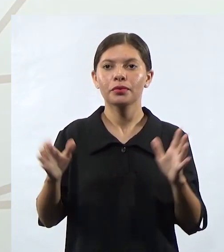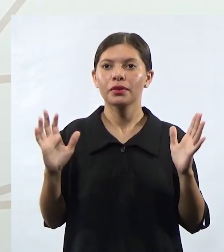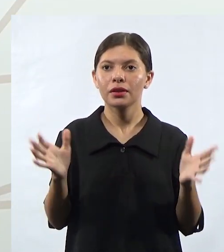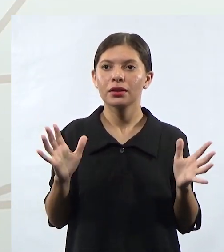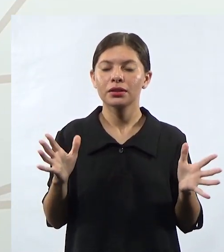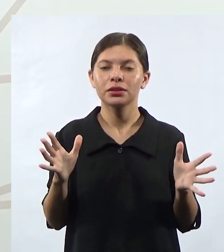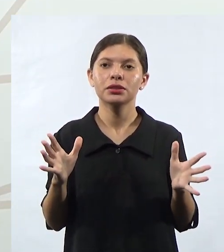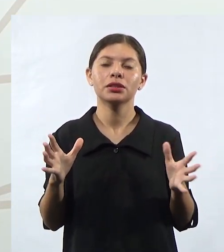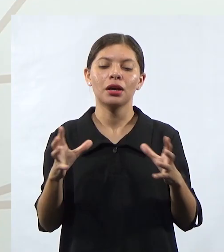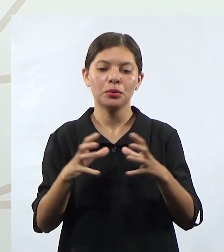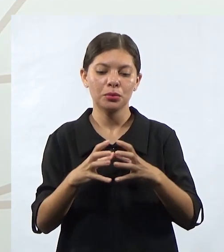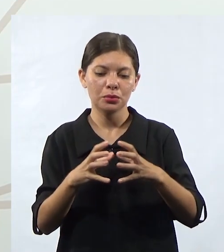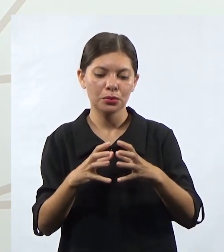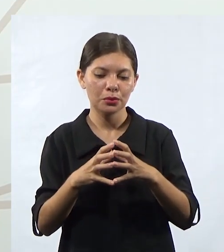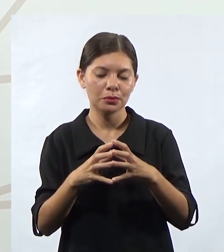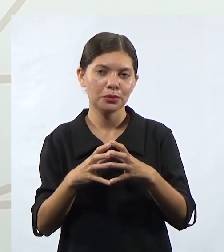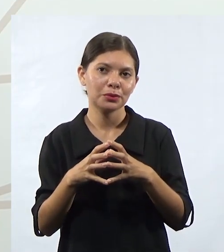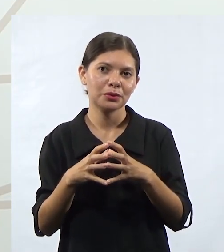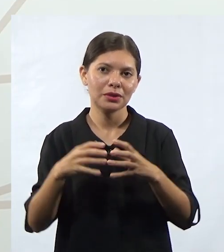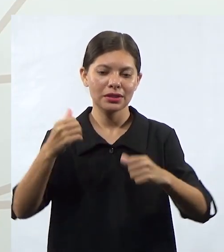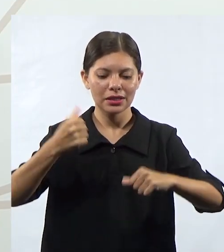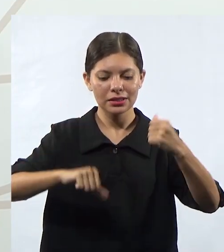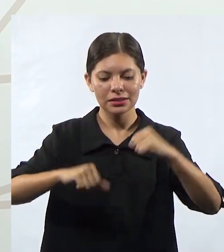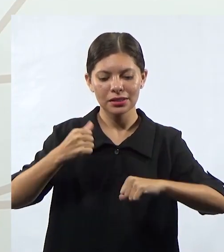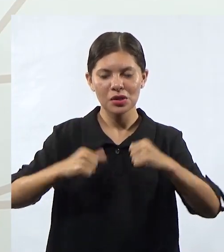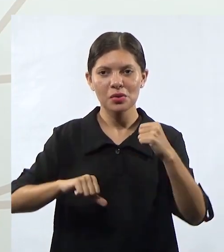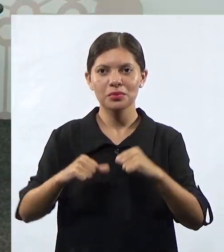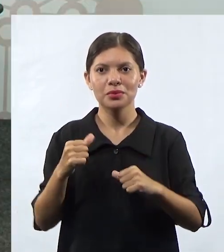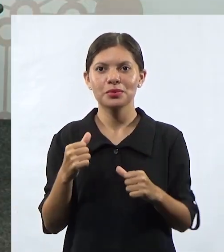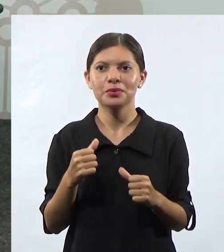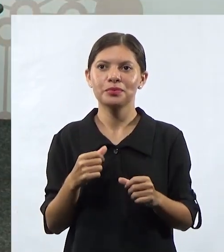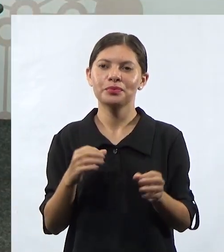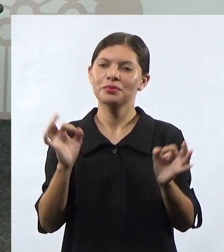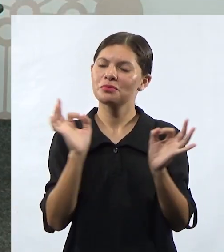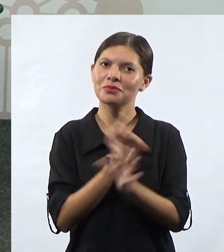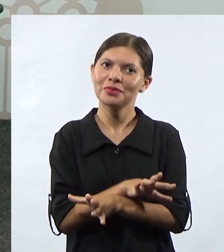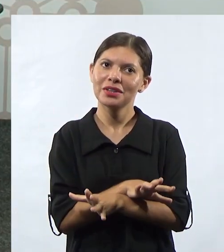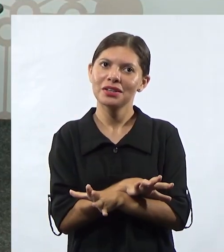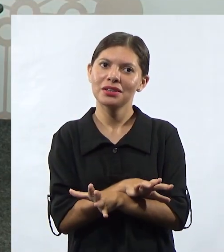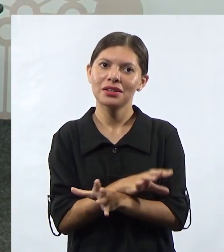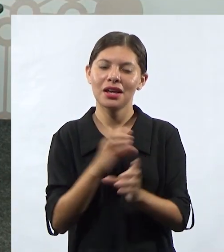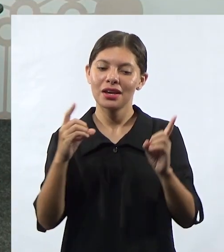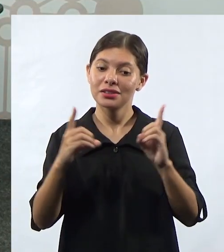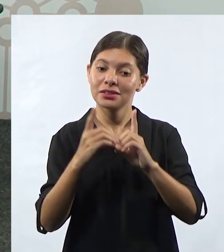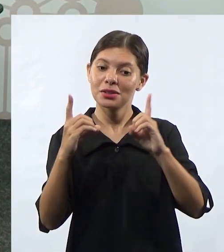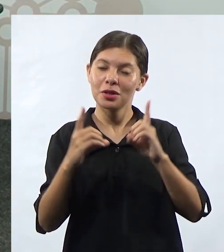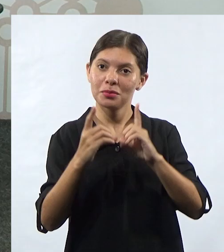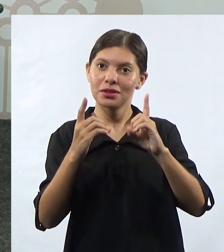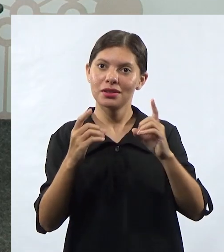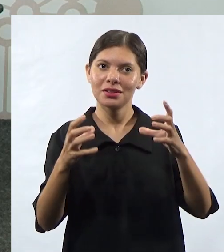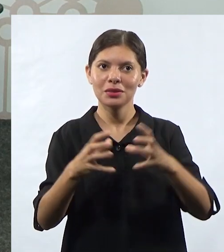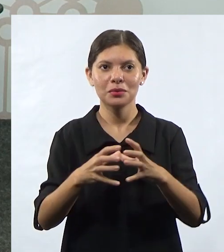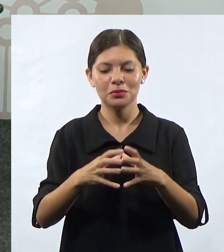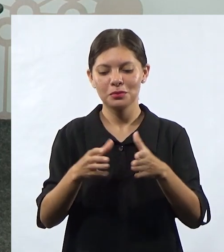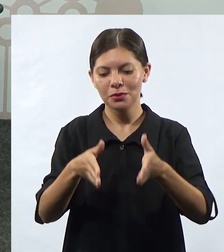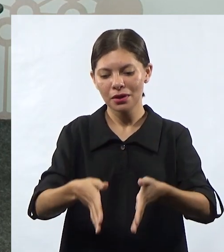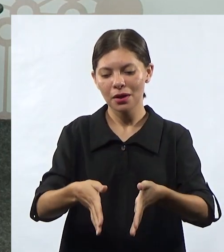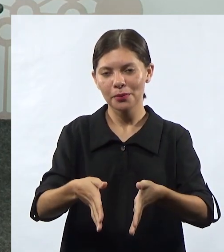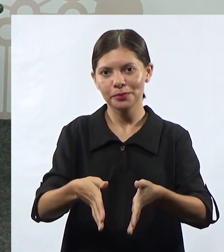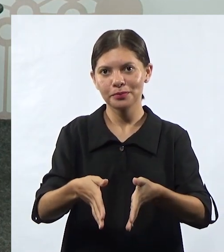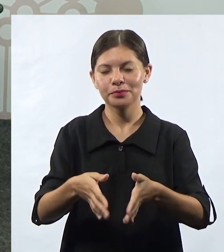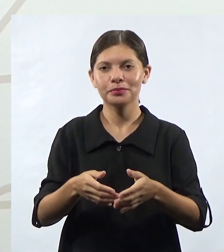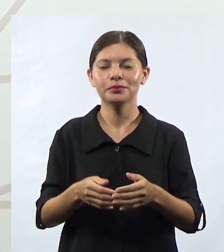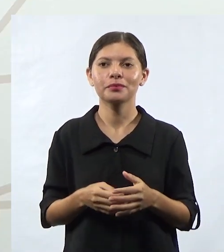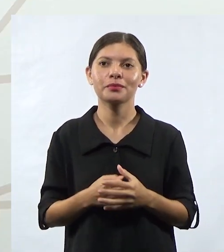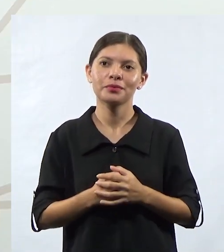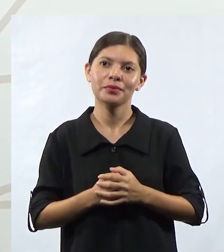o grupo, coletamos os dados e agora analisamos. Eu acho que a gente contemplou, né, toda a dinâmica aqui do grupo focal.